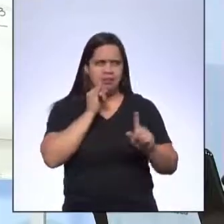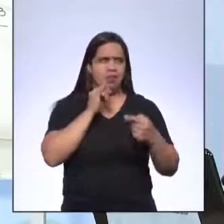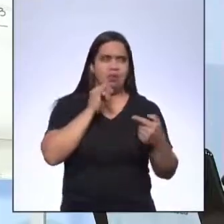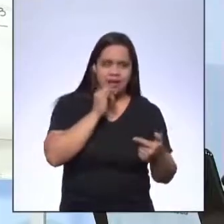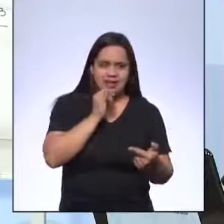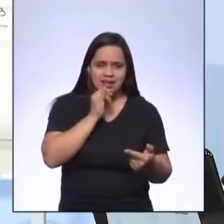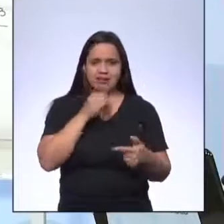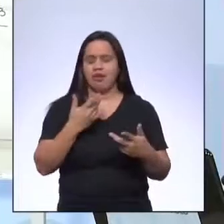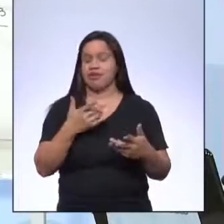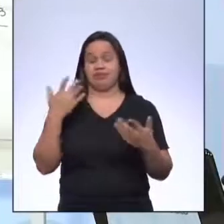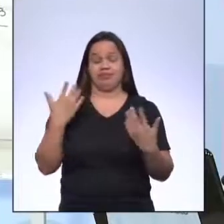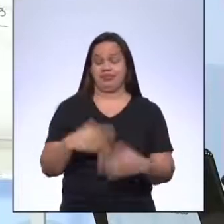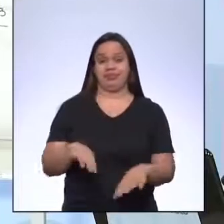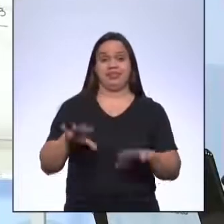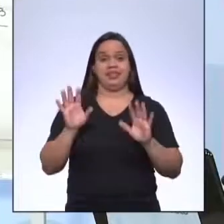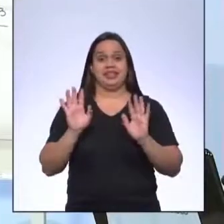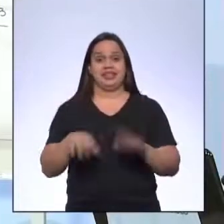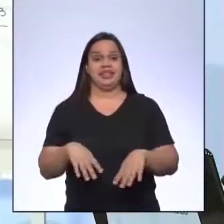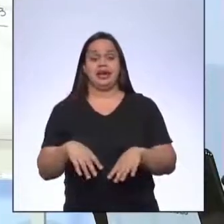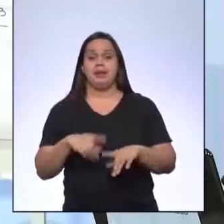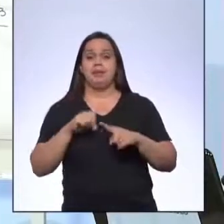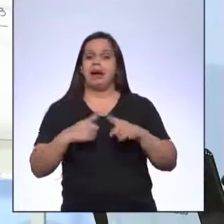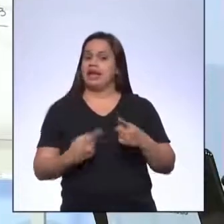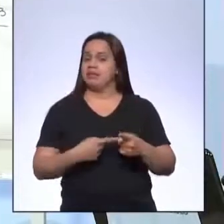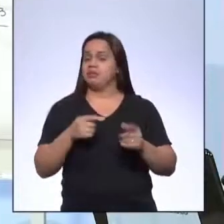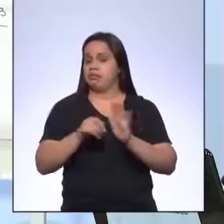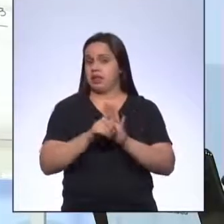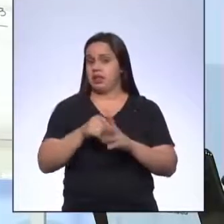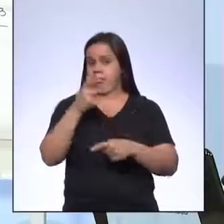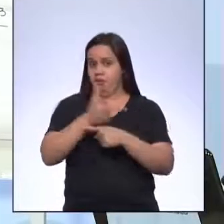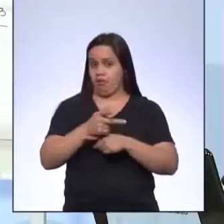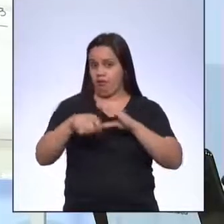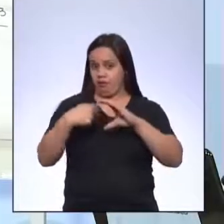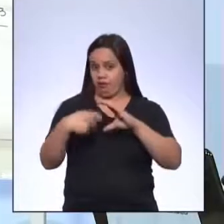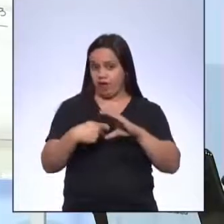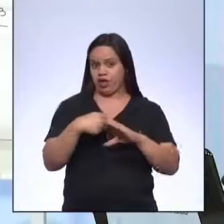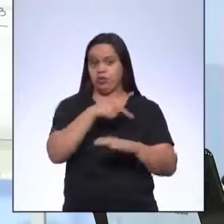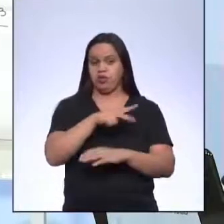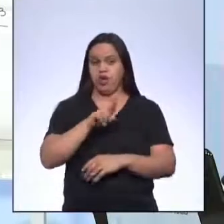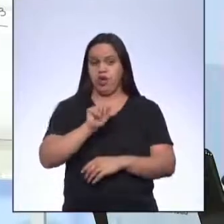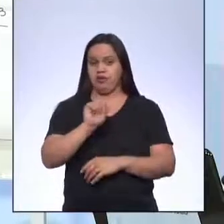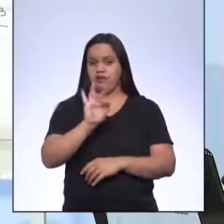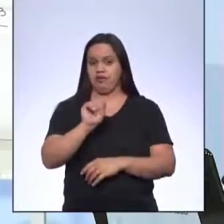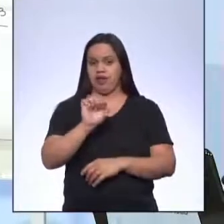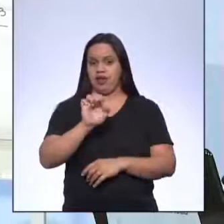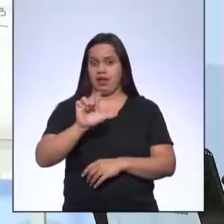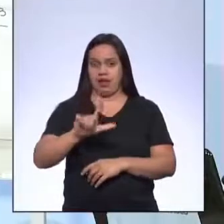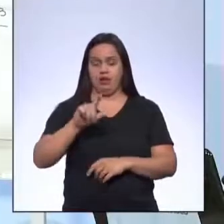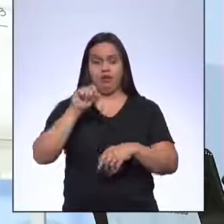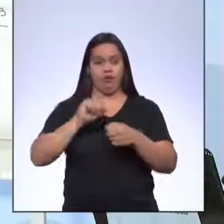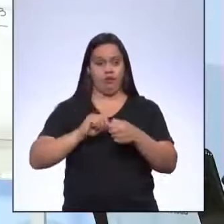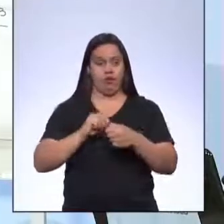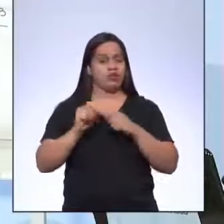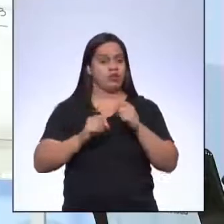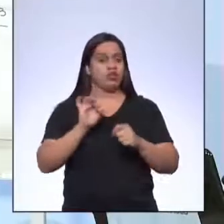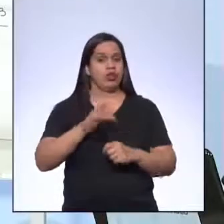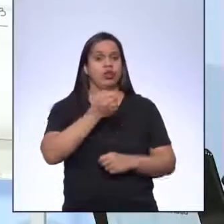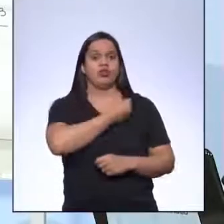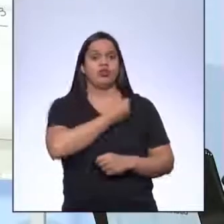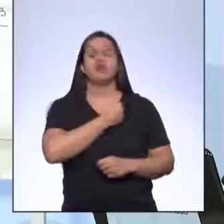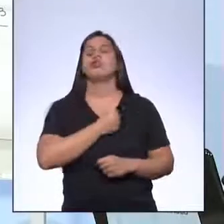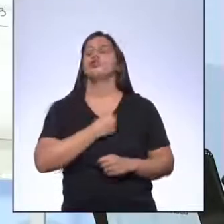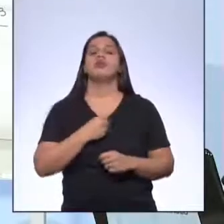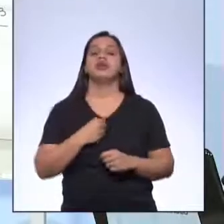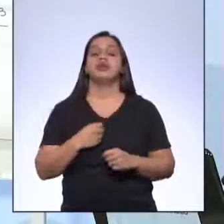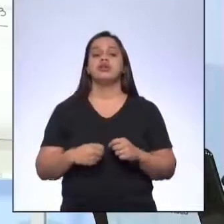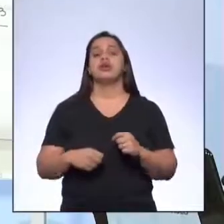horrível mas o vídeo que o professor Rafael fez naquele vídeo nós teríamos apenas valores positivos Porque nós não